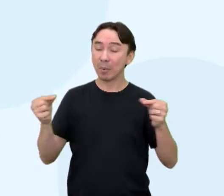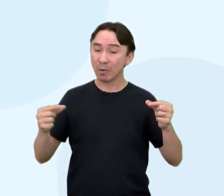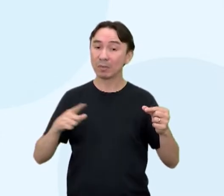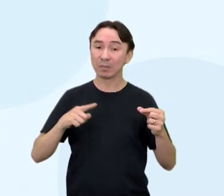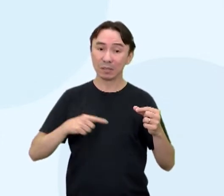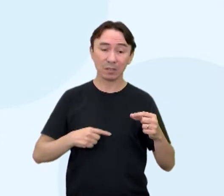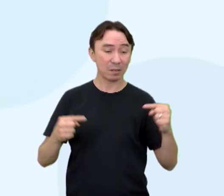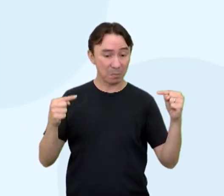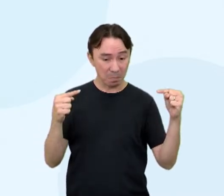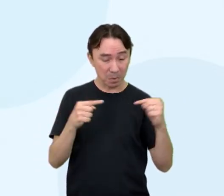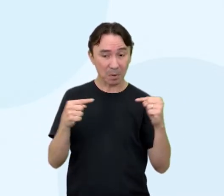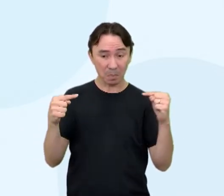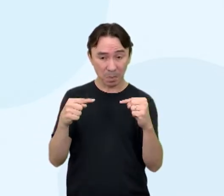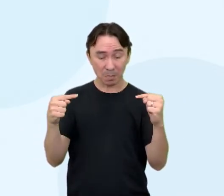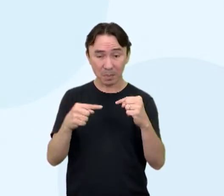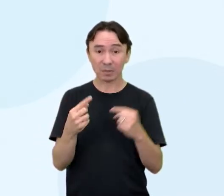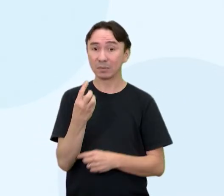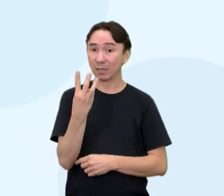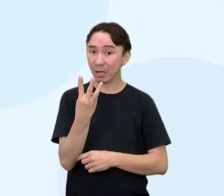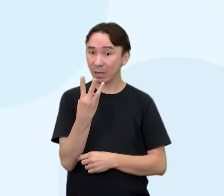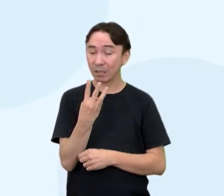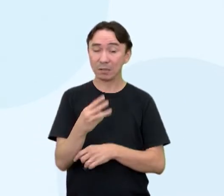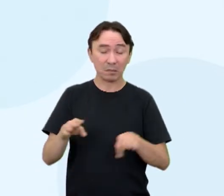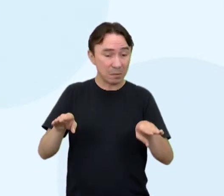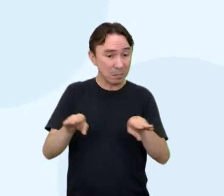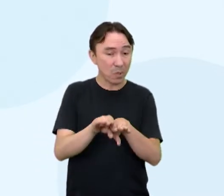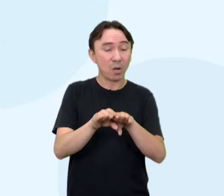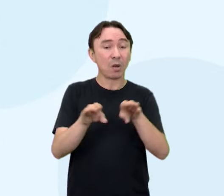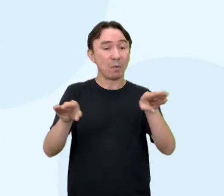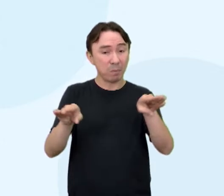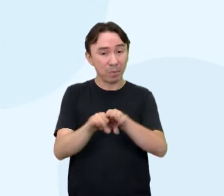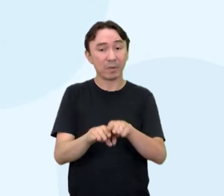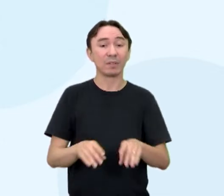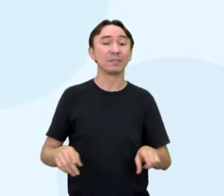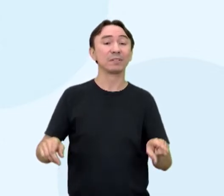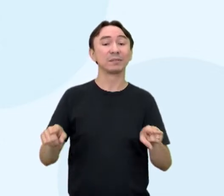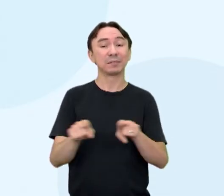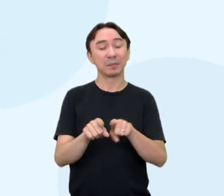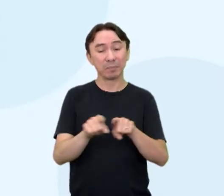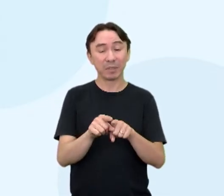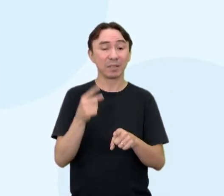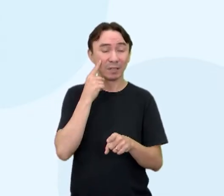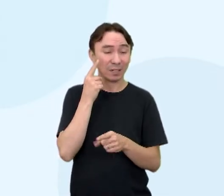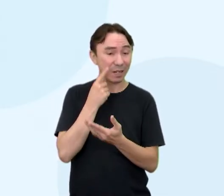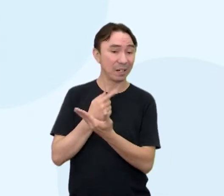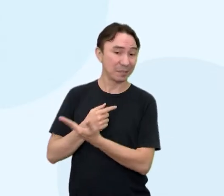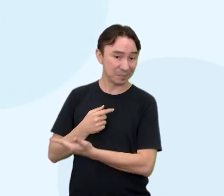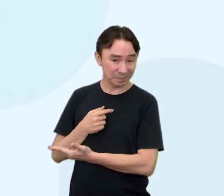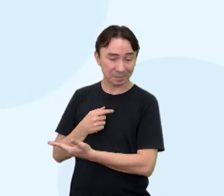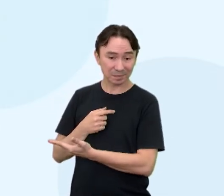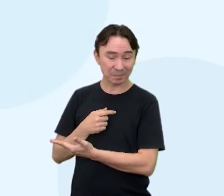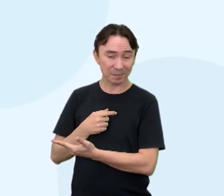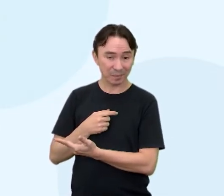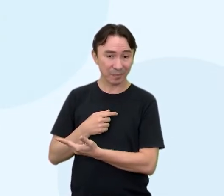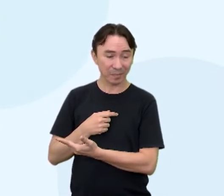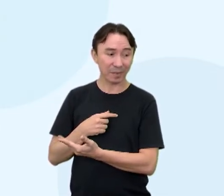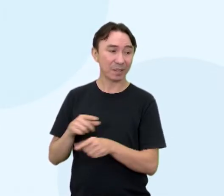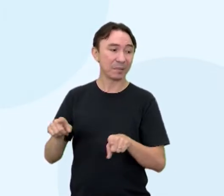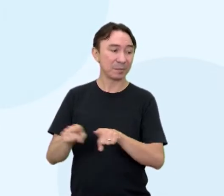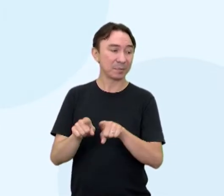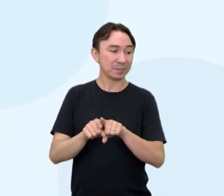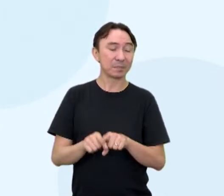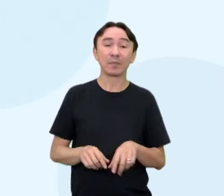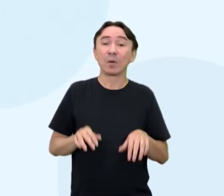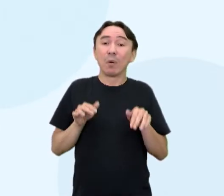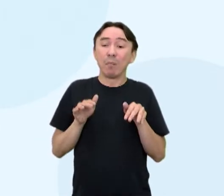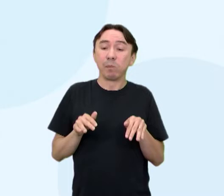do Pacífico, próximo aí da região da Oceania, né, onde também tem lá o encontro de placas tectônicas. Então a gente vê